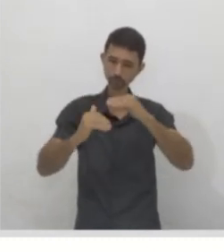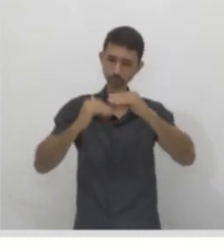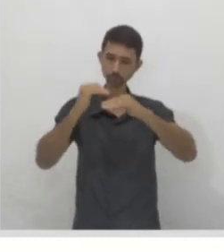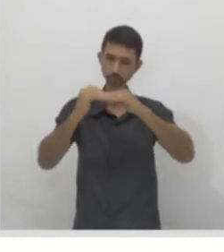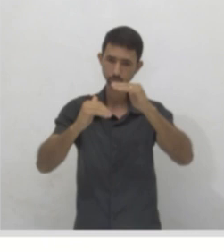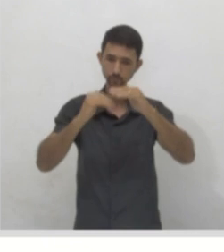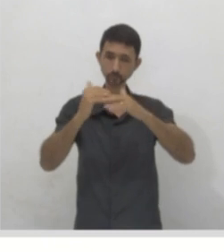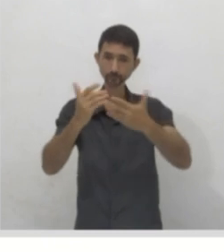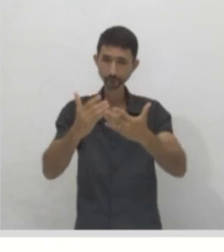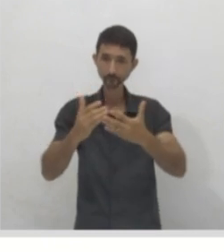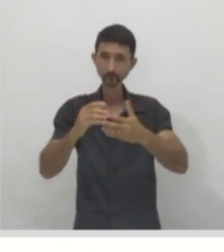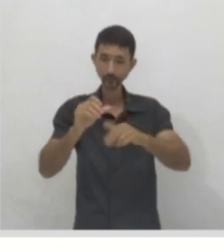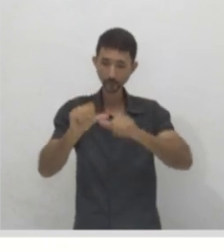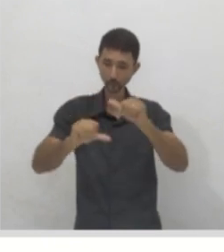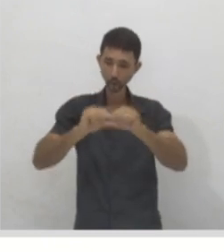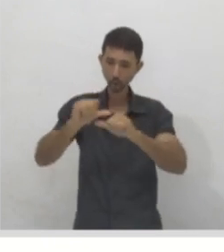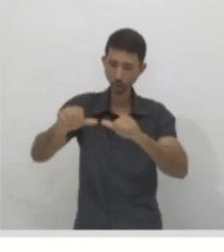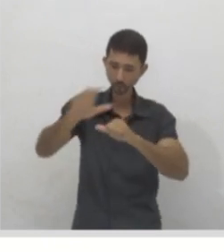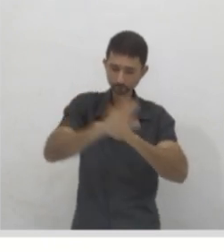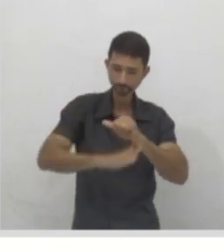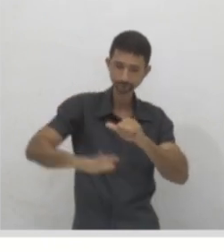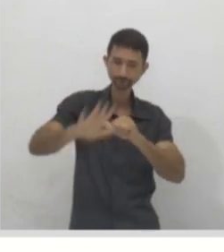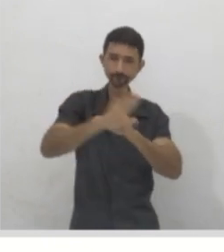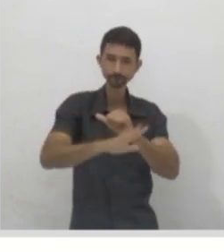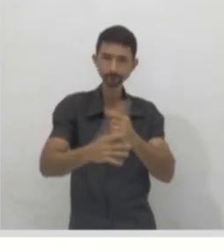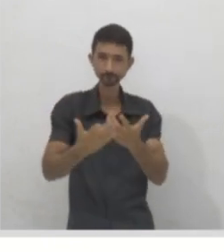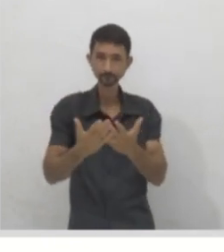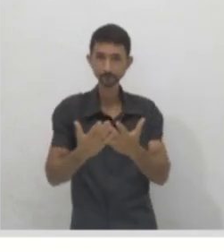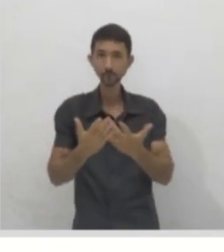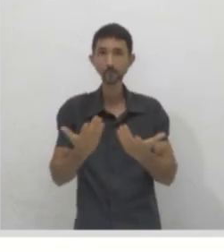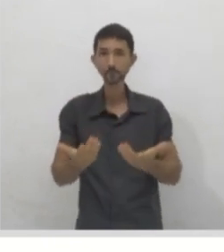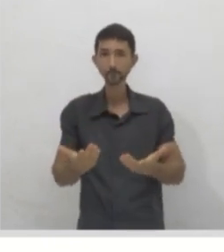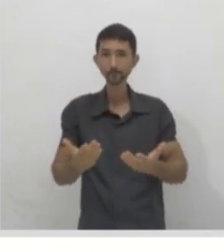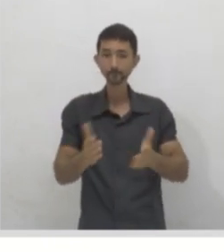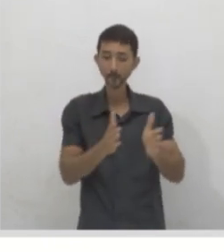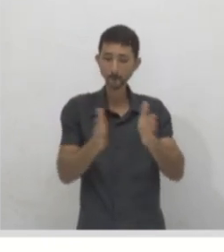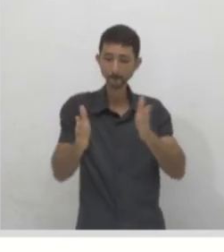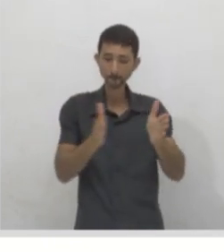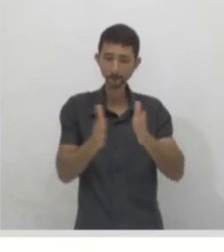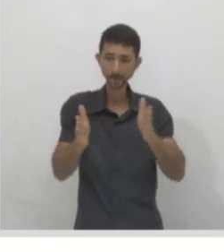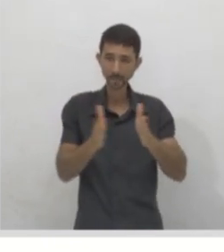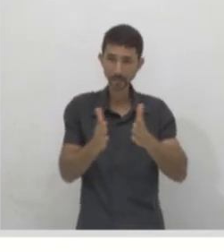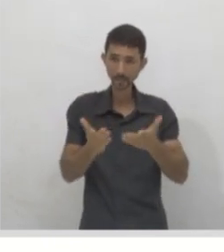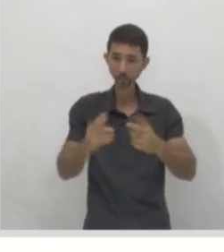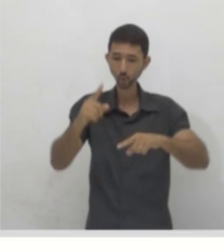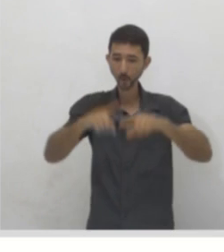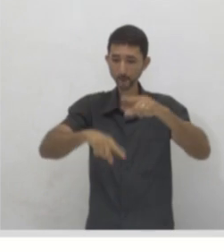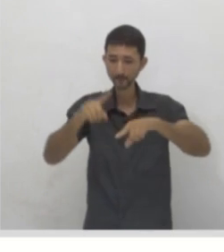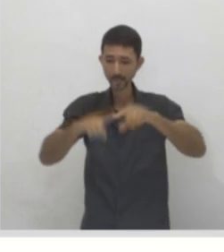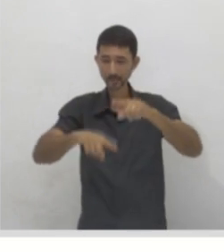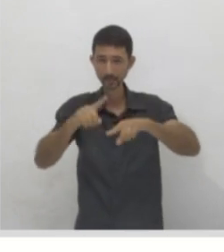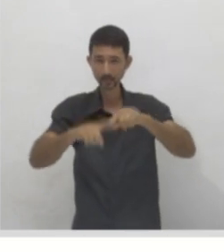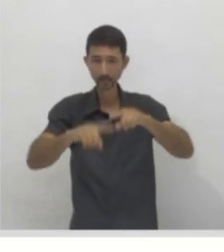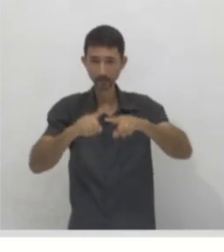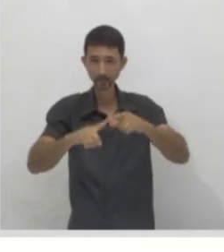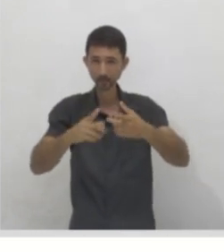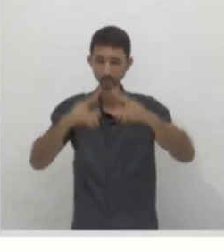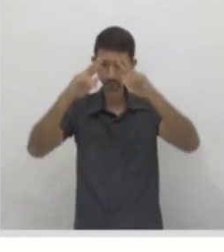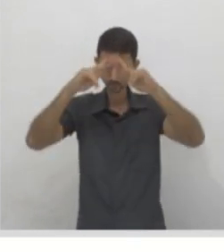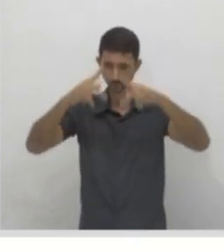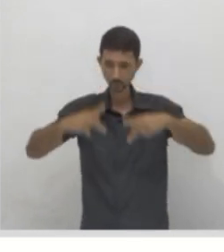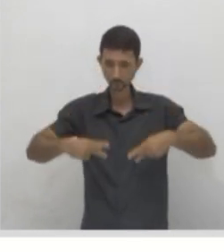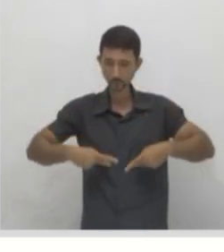e transformando o mundo em que vivem. Nesse caso aí, esses materiais que os seres humanos primitivos